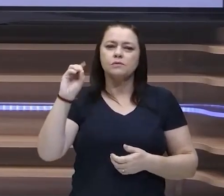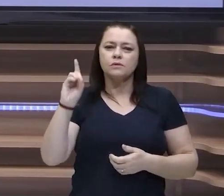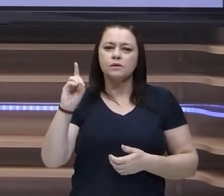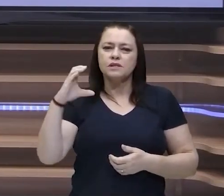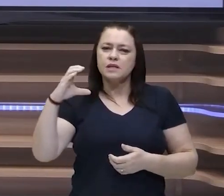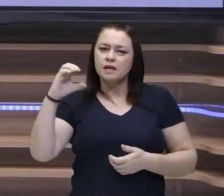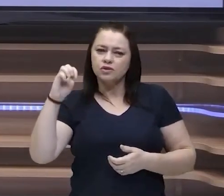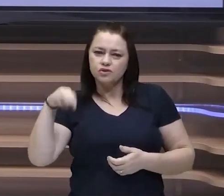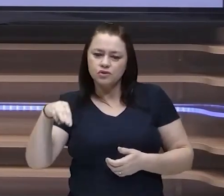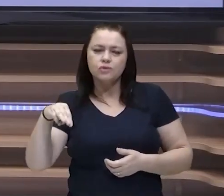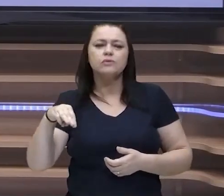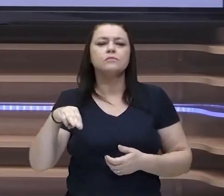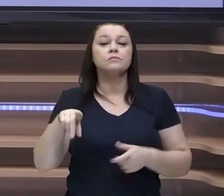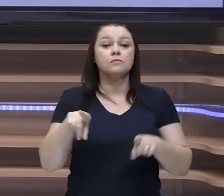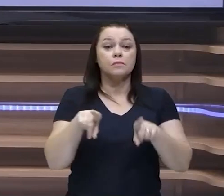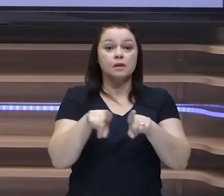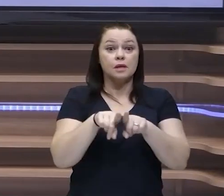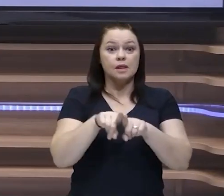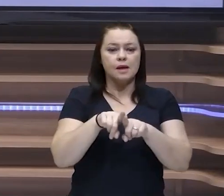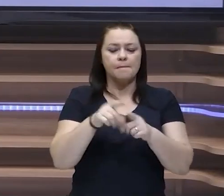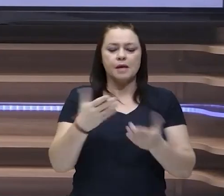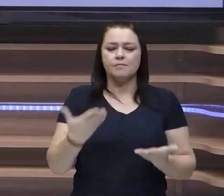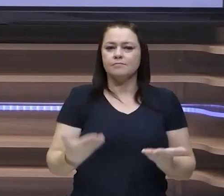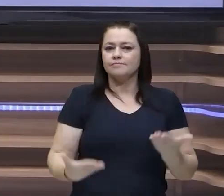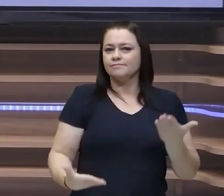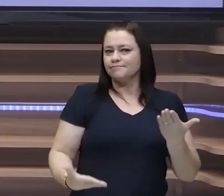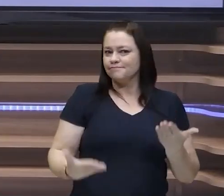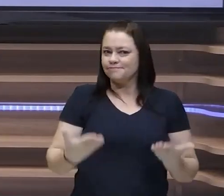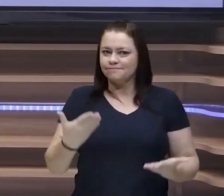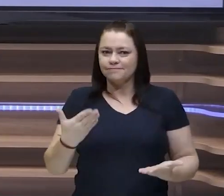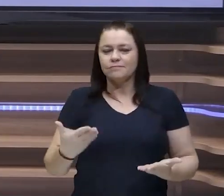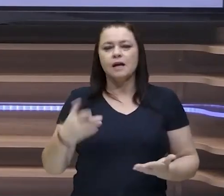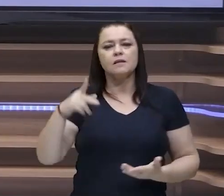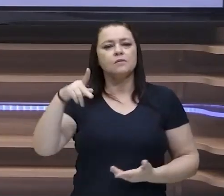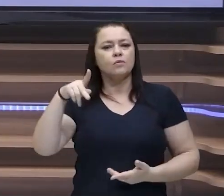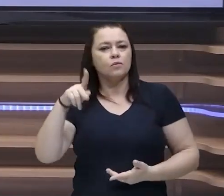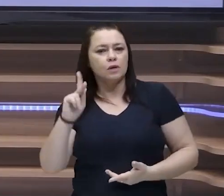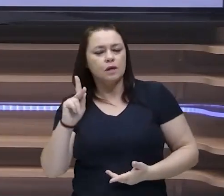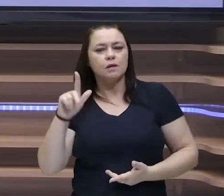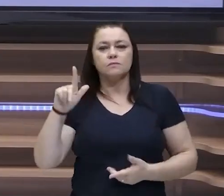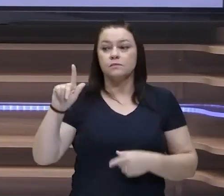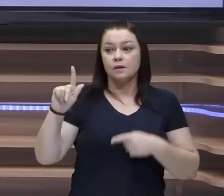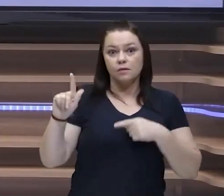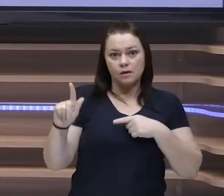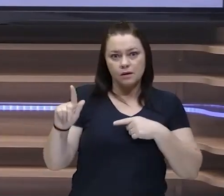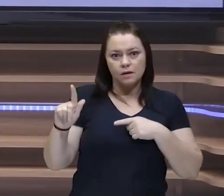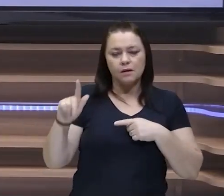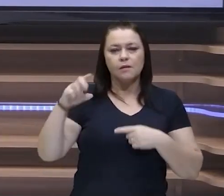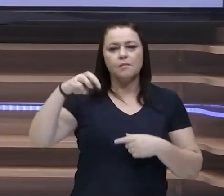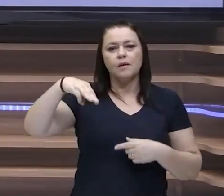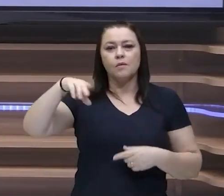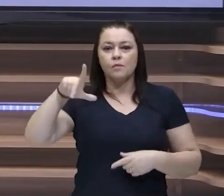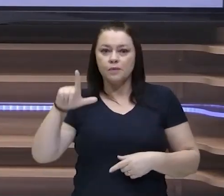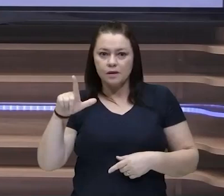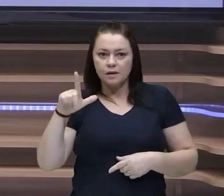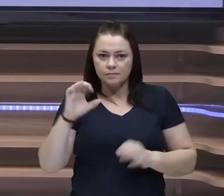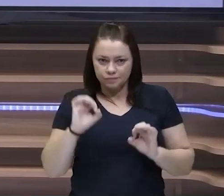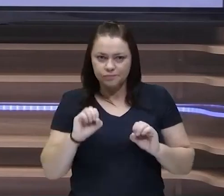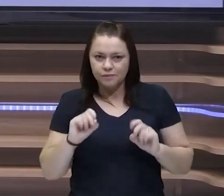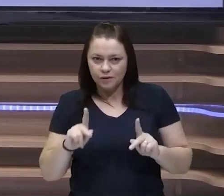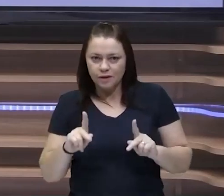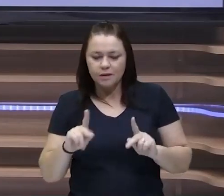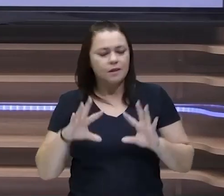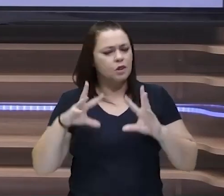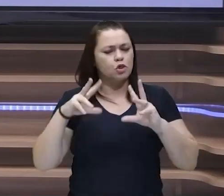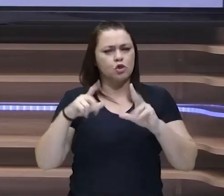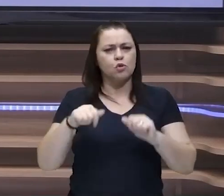vimos também o quê? As unidades de massa, não é verdade? O quilo, a grama, o miligrama, tá certo? Todos